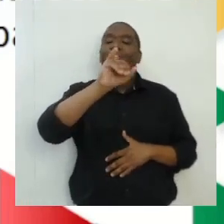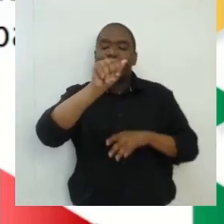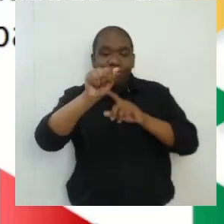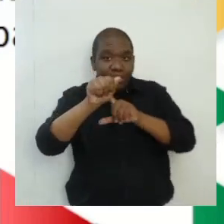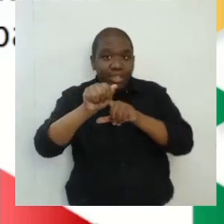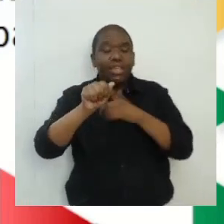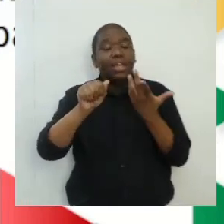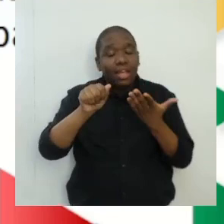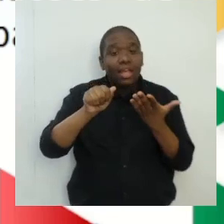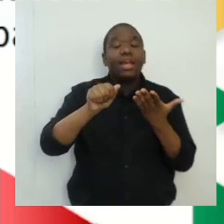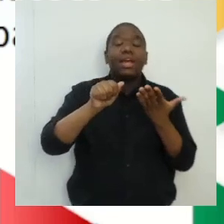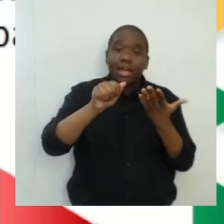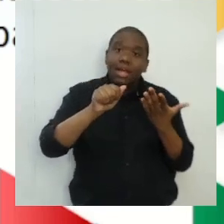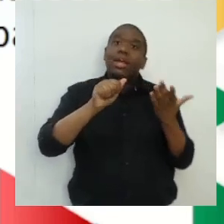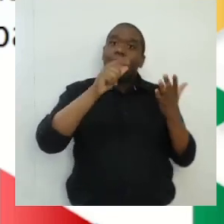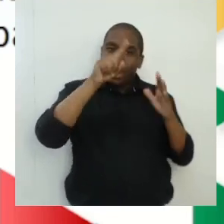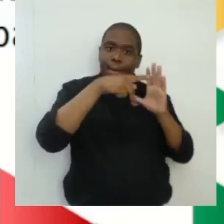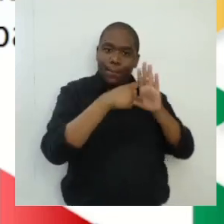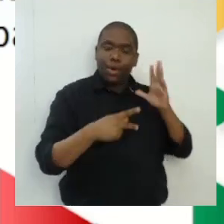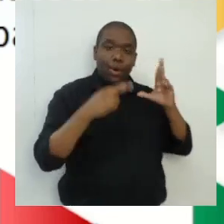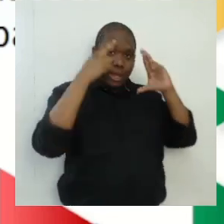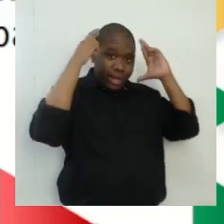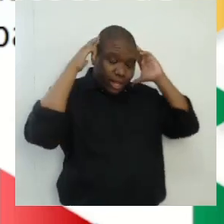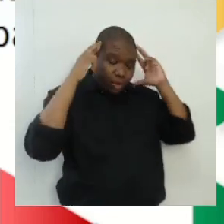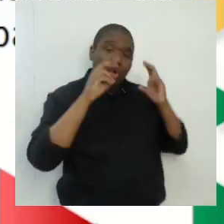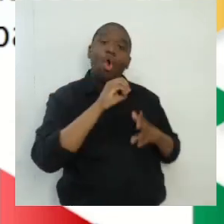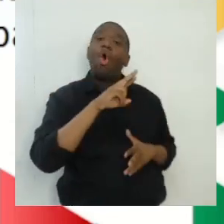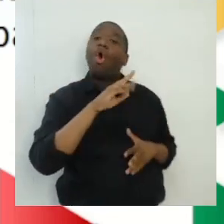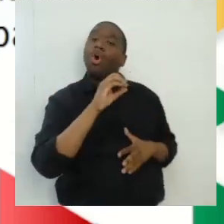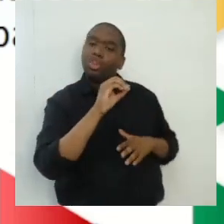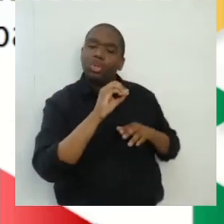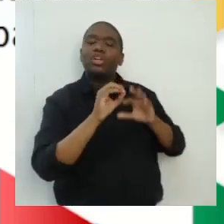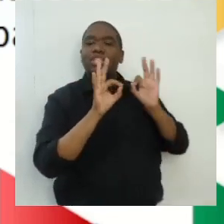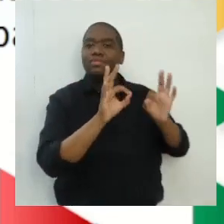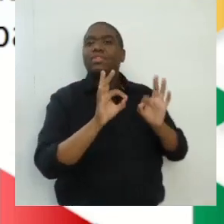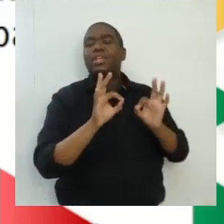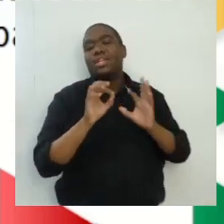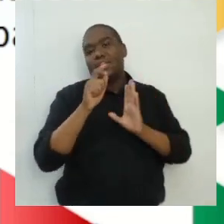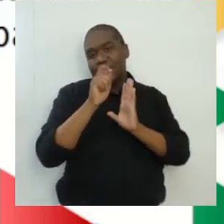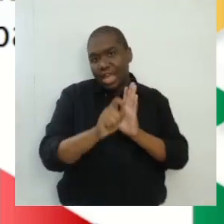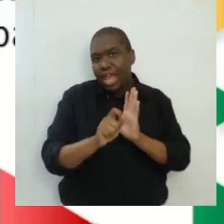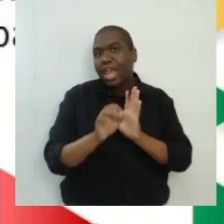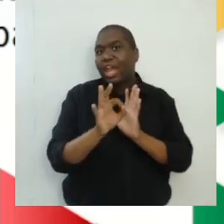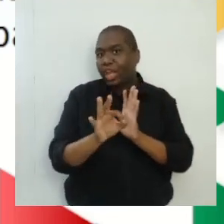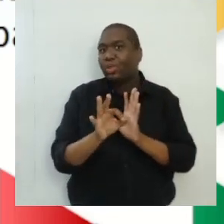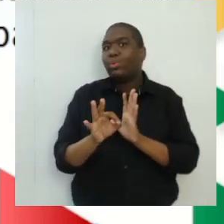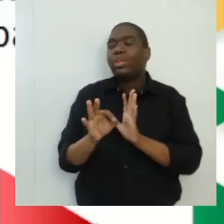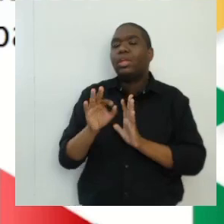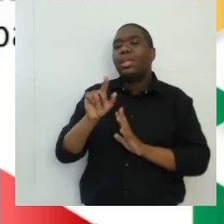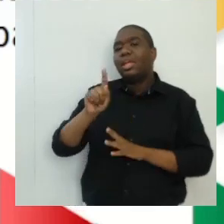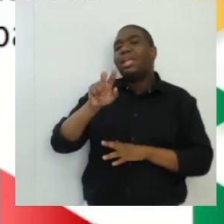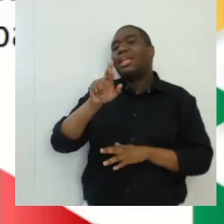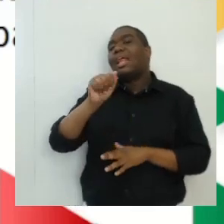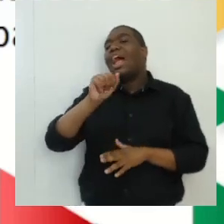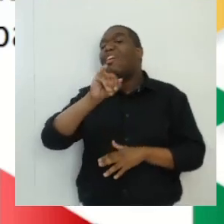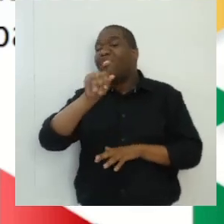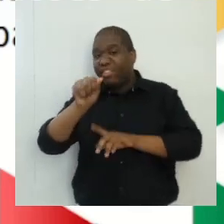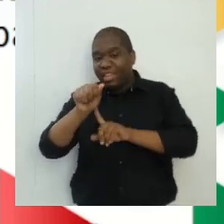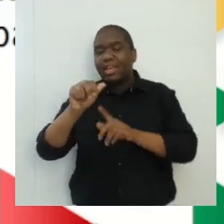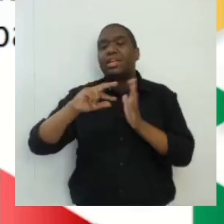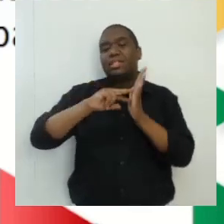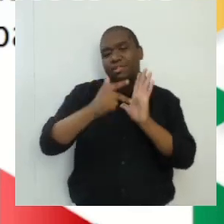e grafo significa escrita, ou seja, ortografia é a escrita